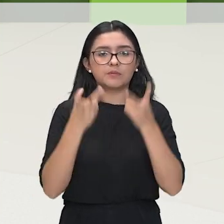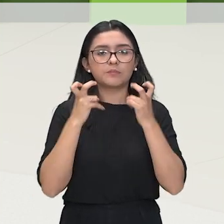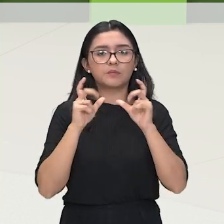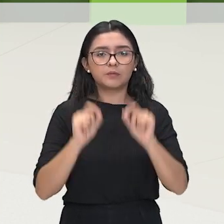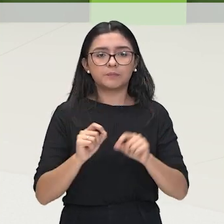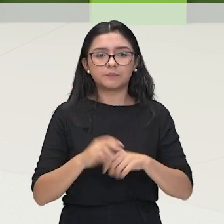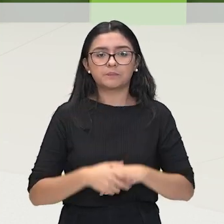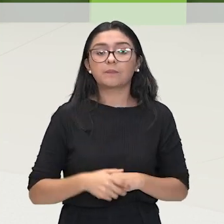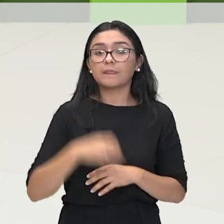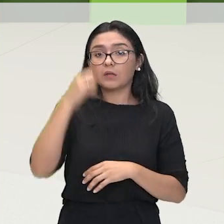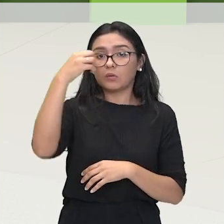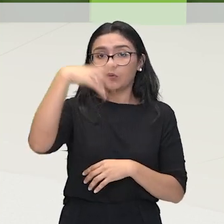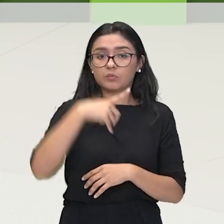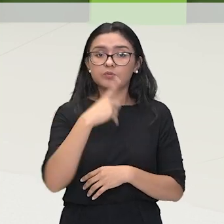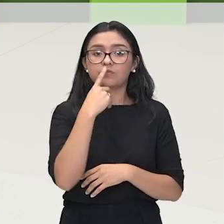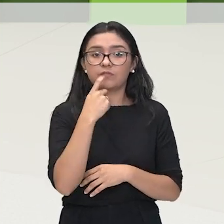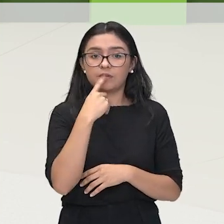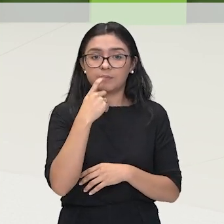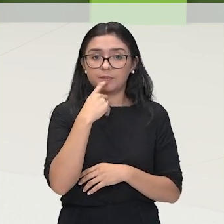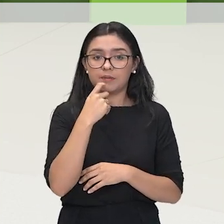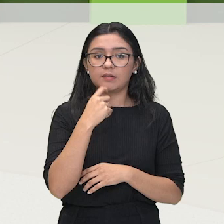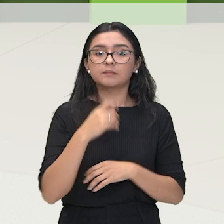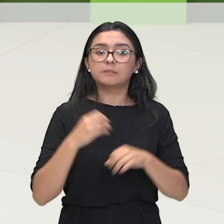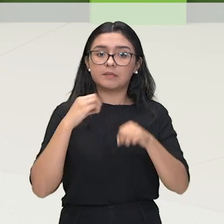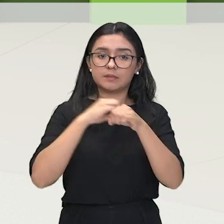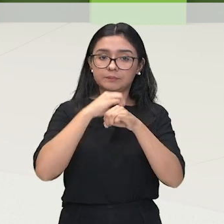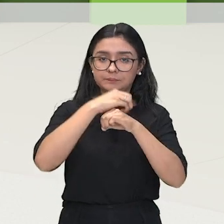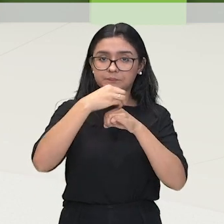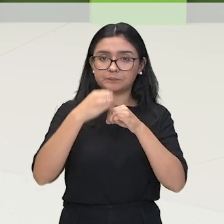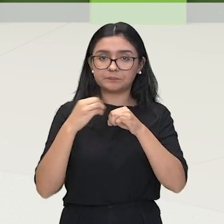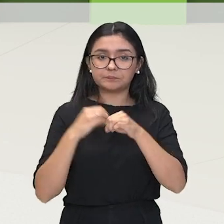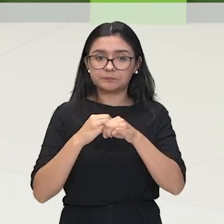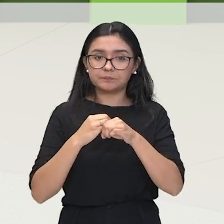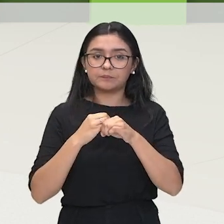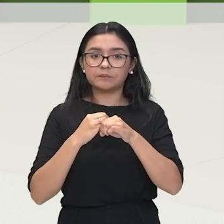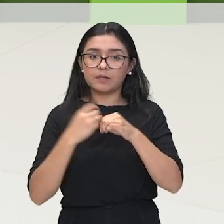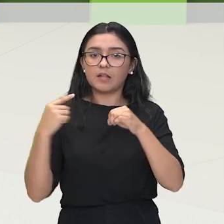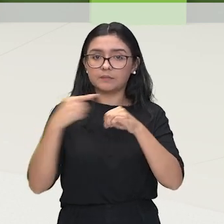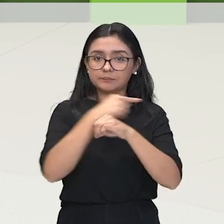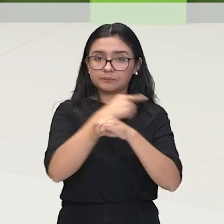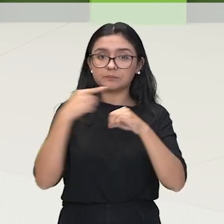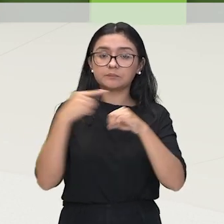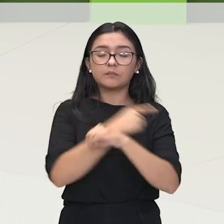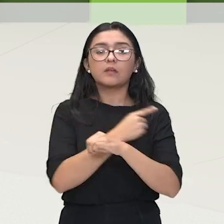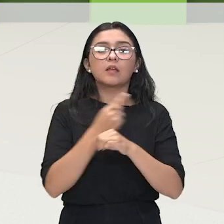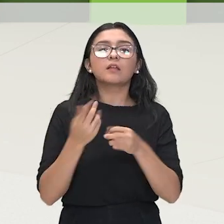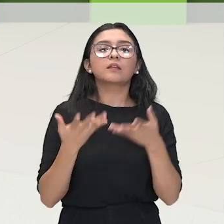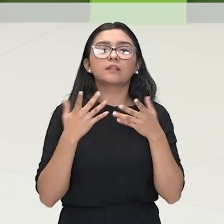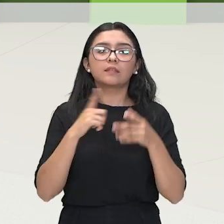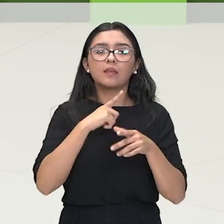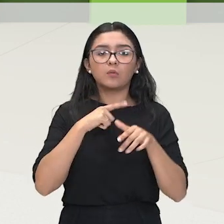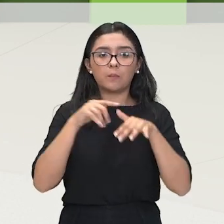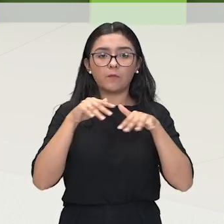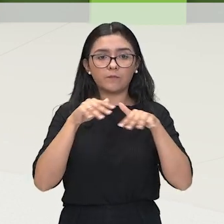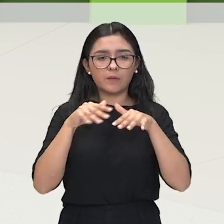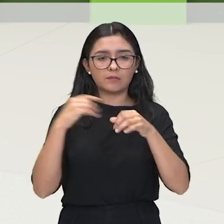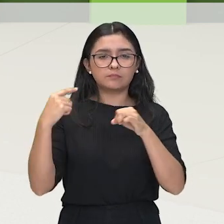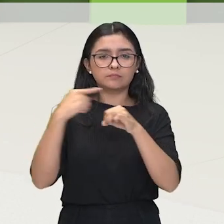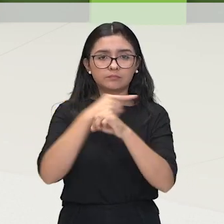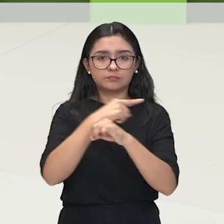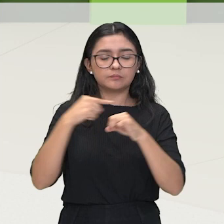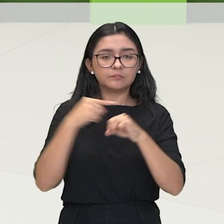o infravermelho passa por ele, olha aí, o infravermelho passa por ele, ele começa a vibrar. Então tem um momento que ele começa a